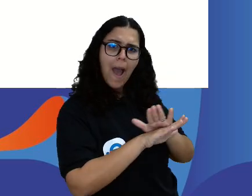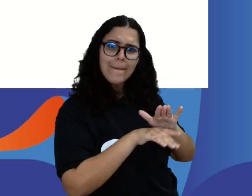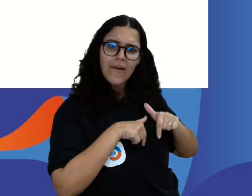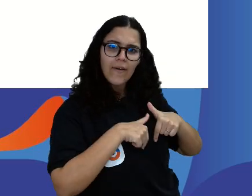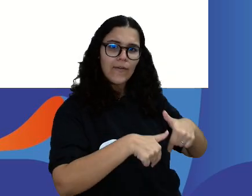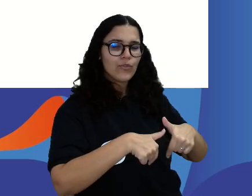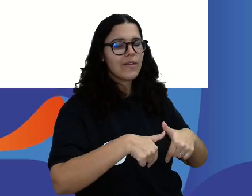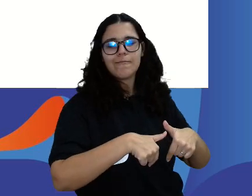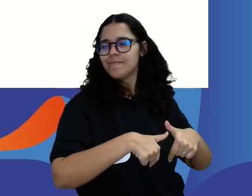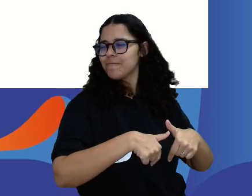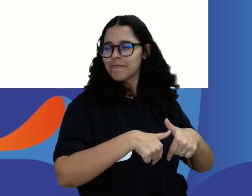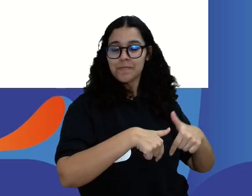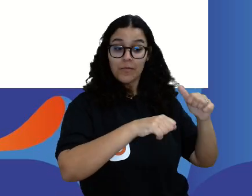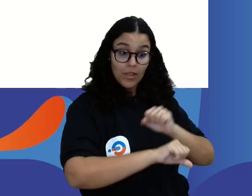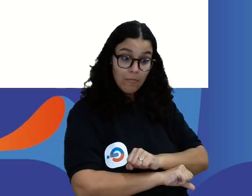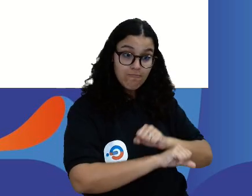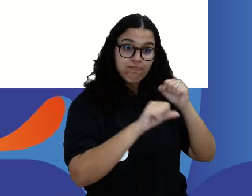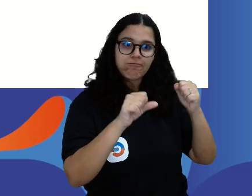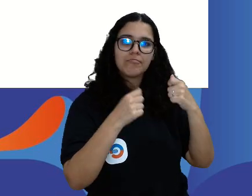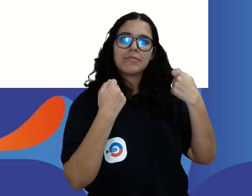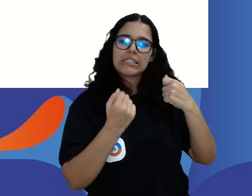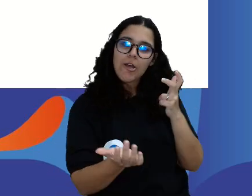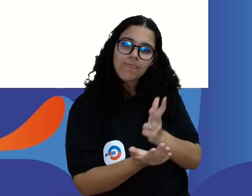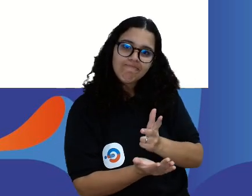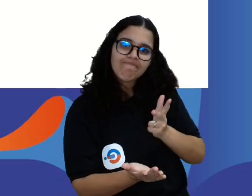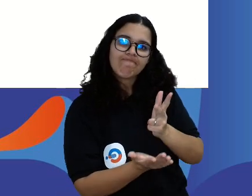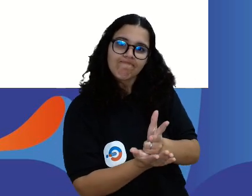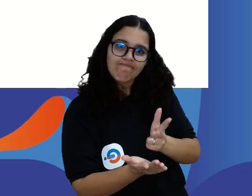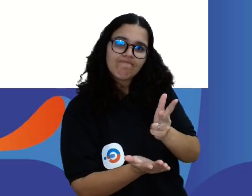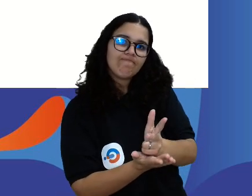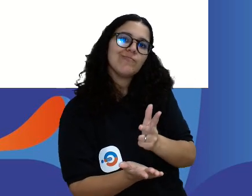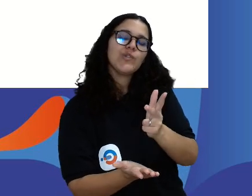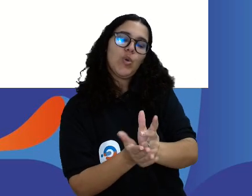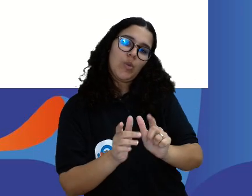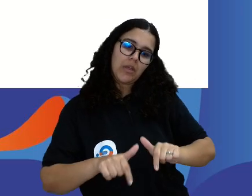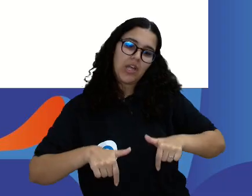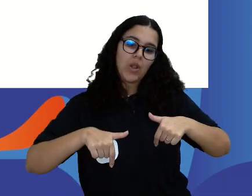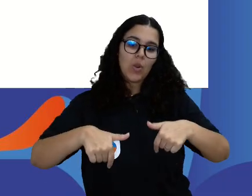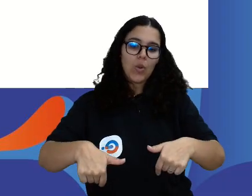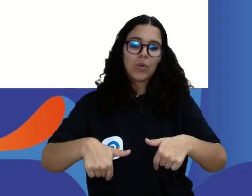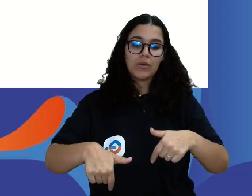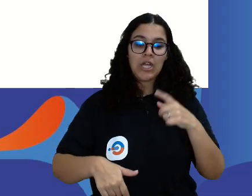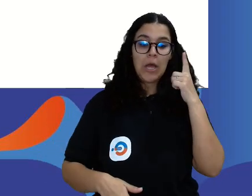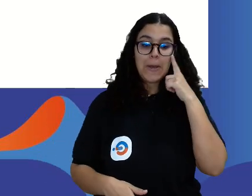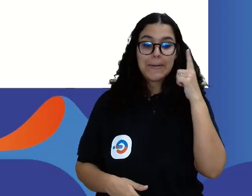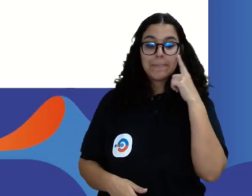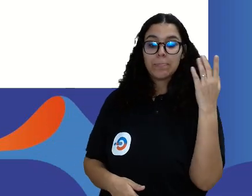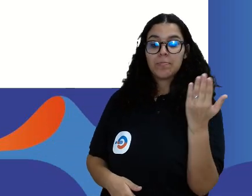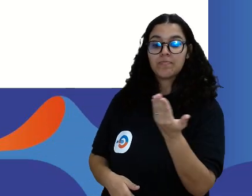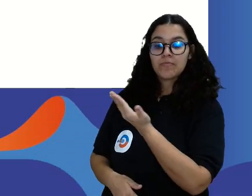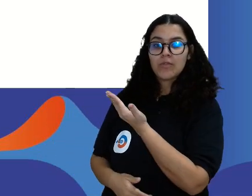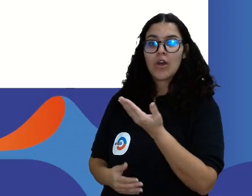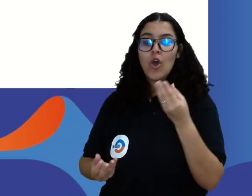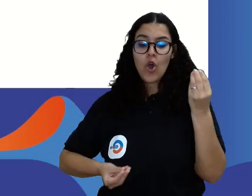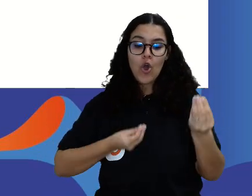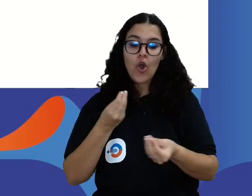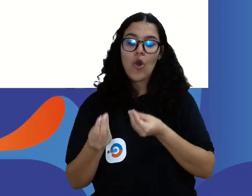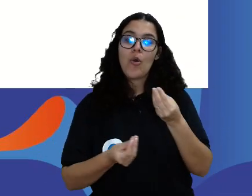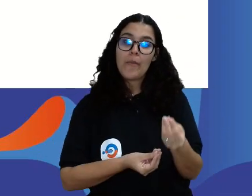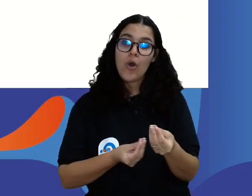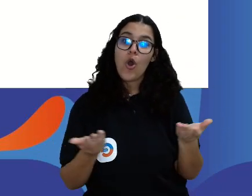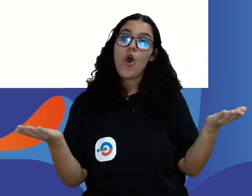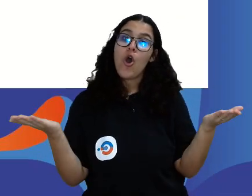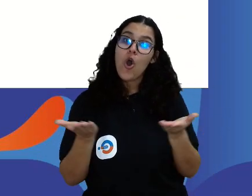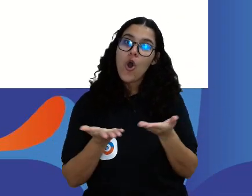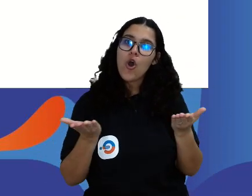ela continua a partir de então, e isso se faz presente, né, por meio de práticas